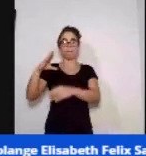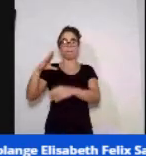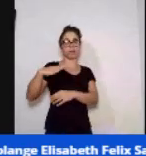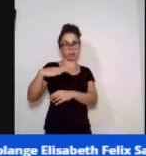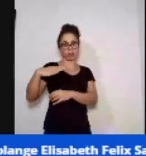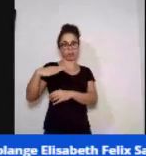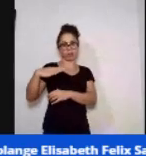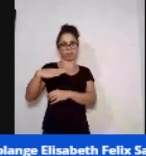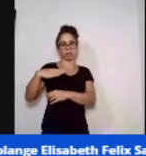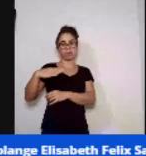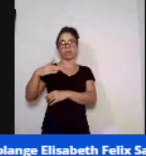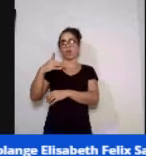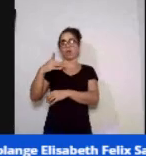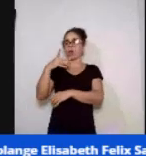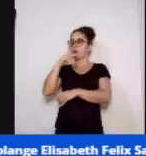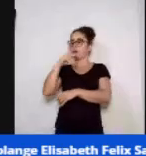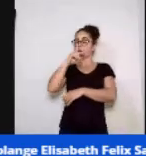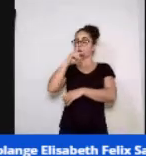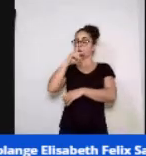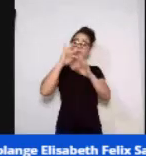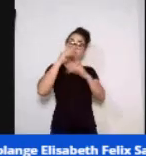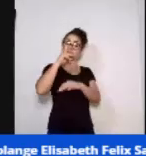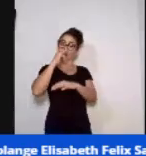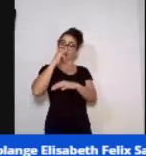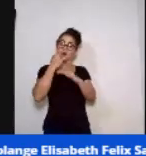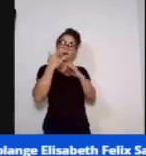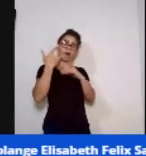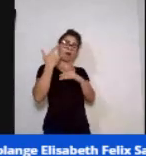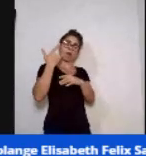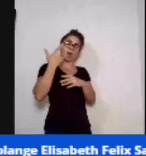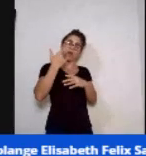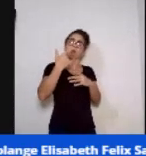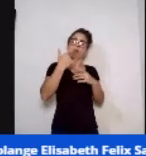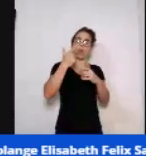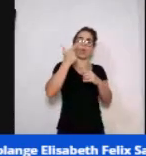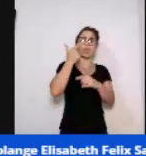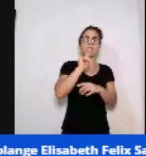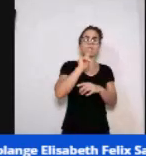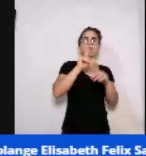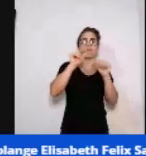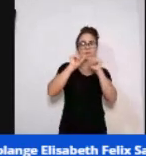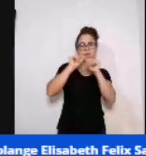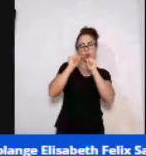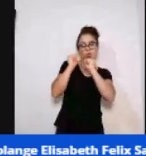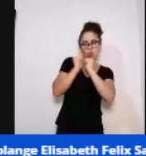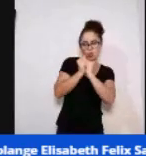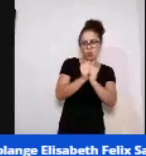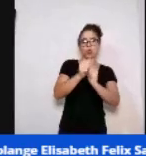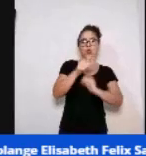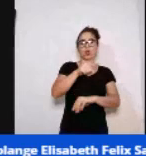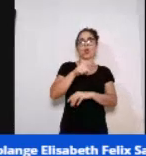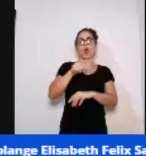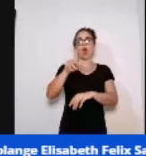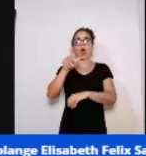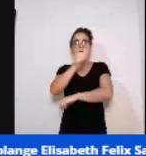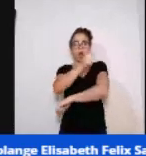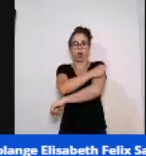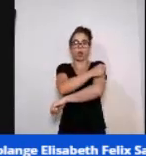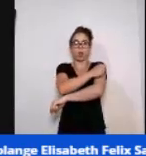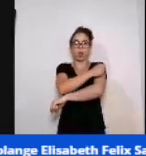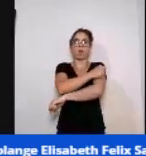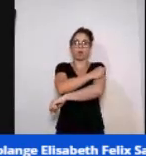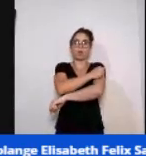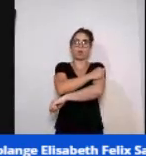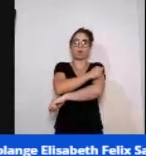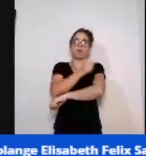comigo, perguntou se eu pegaria ele. Nós pedimos autorização para a escola, eu trouxe ele para uma escola do centro e